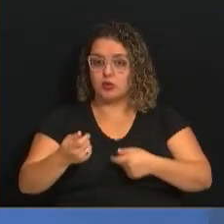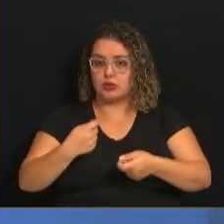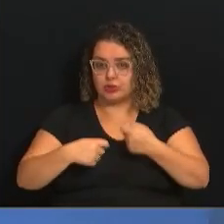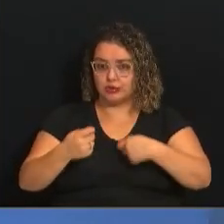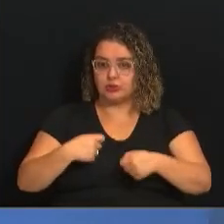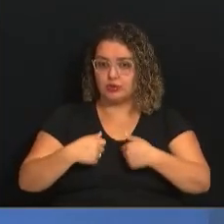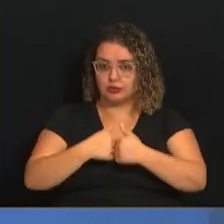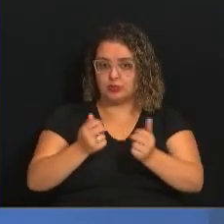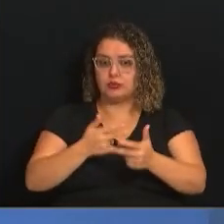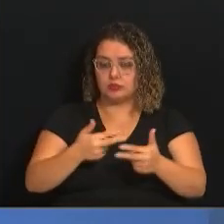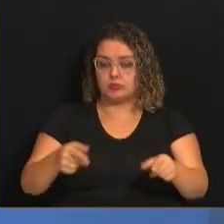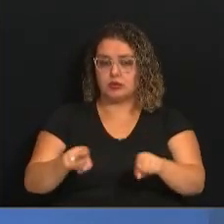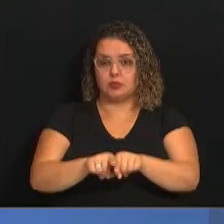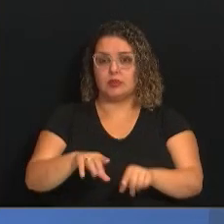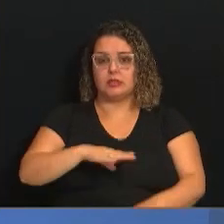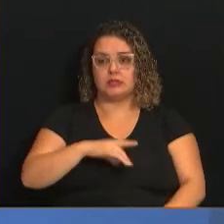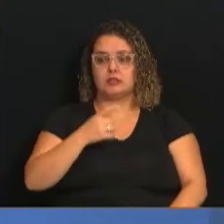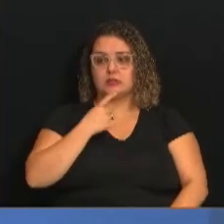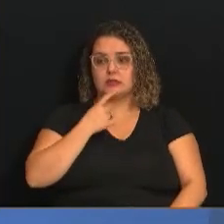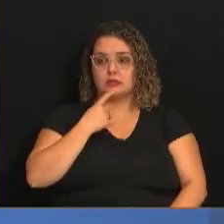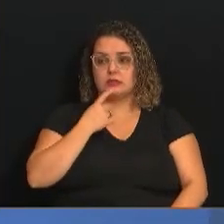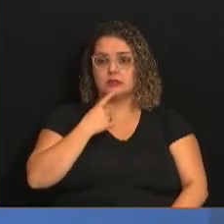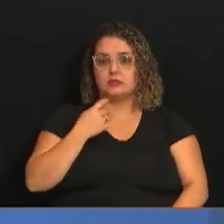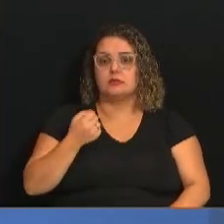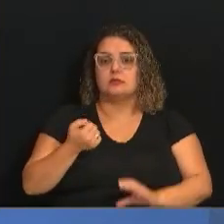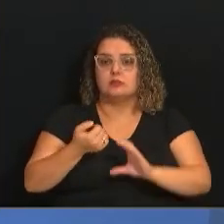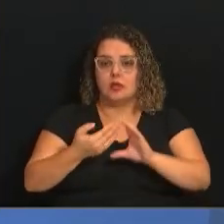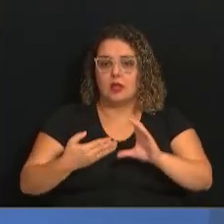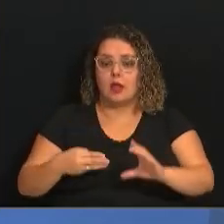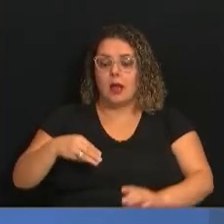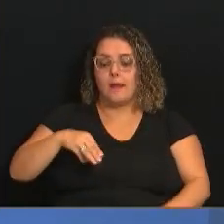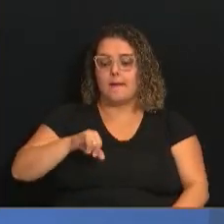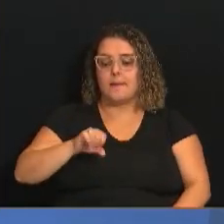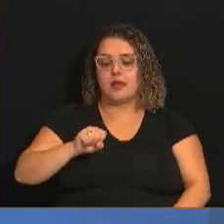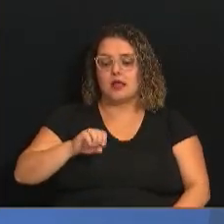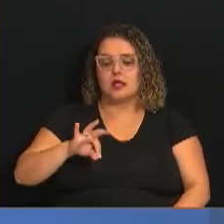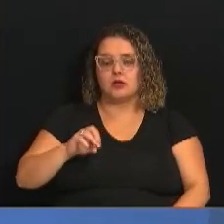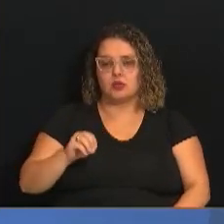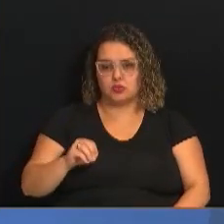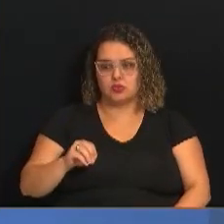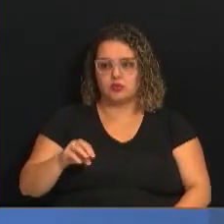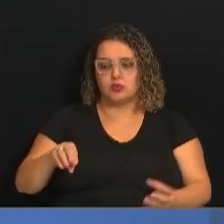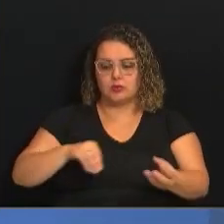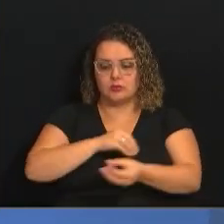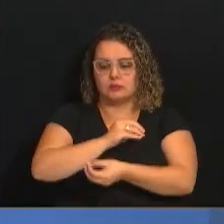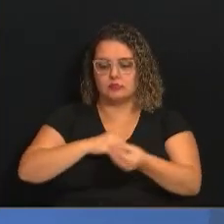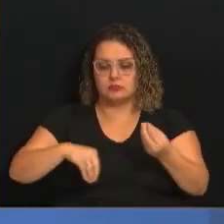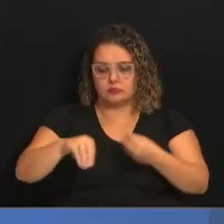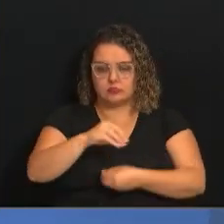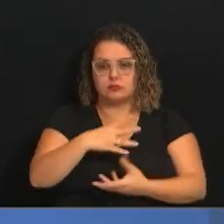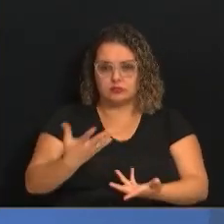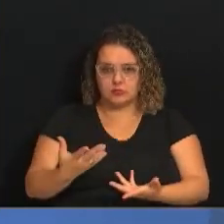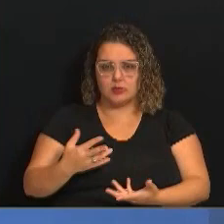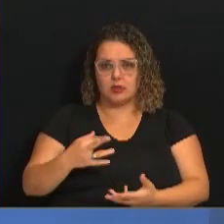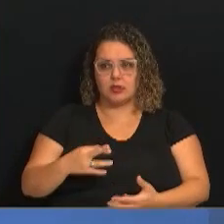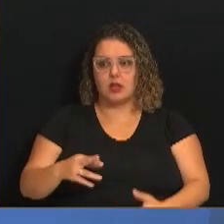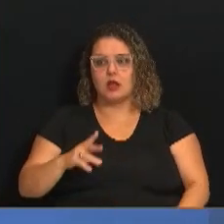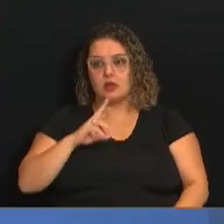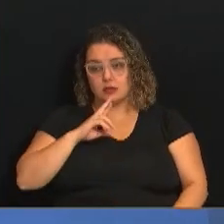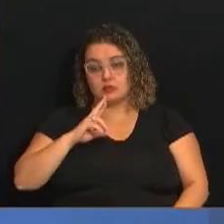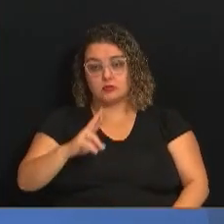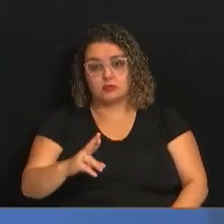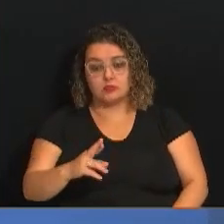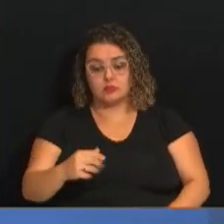cidade de Campinas. Ela tem caráter misto e visa cuidar da área de trânsito e responde pelo planejamento de